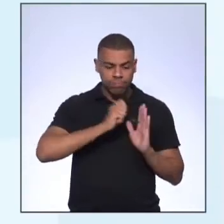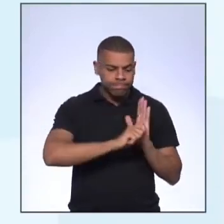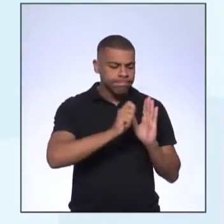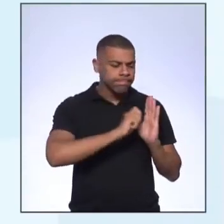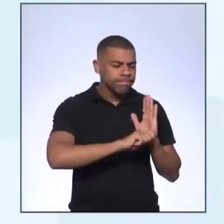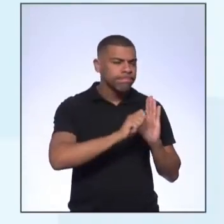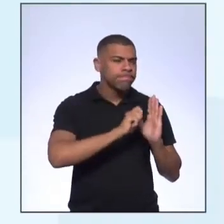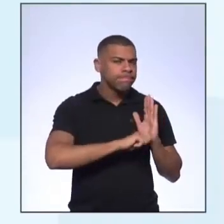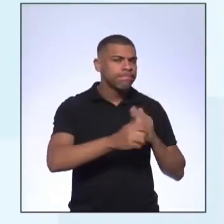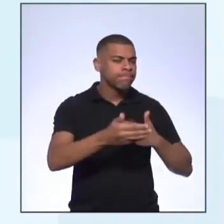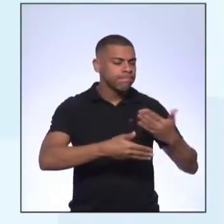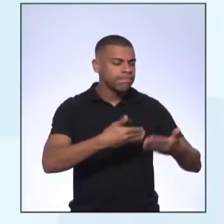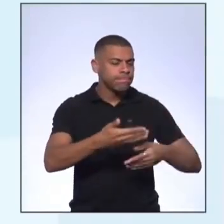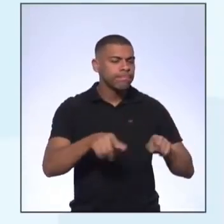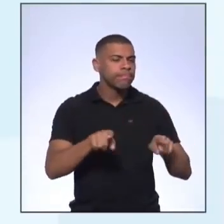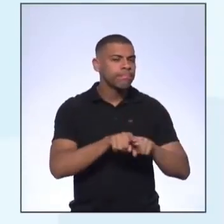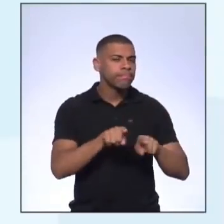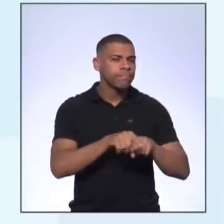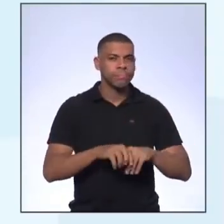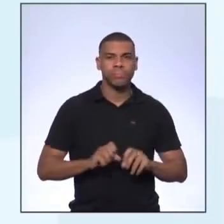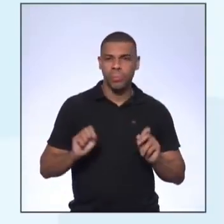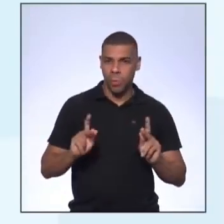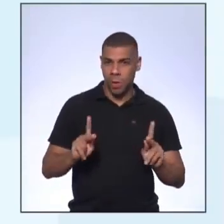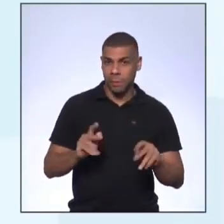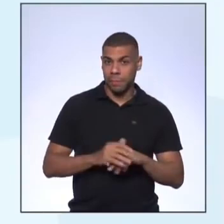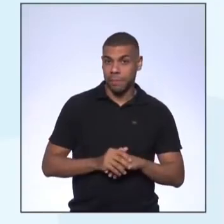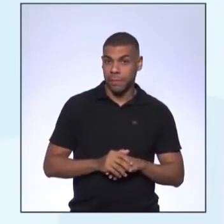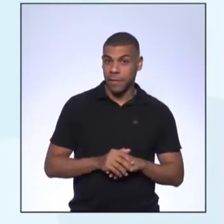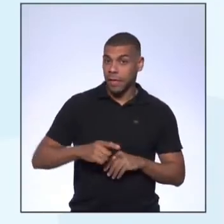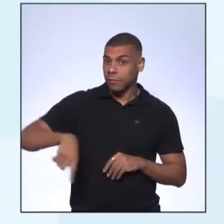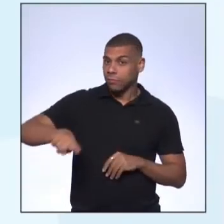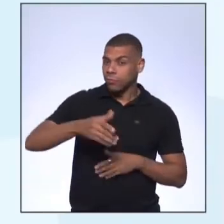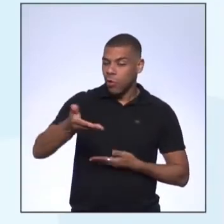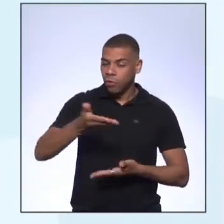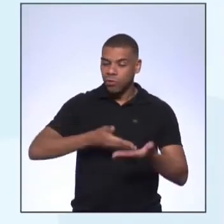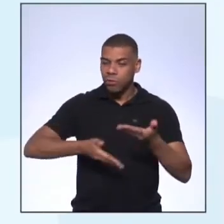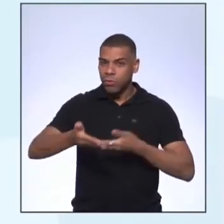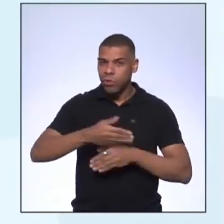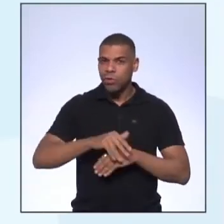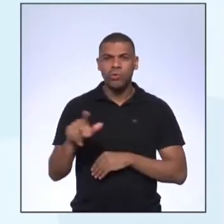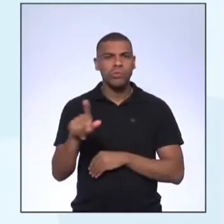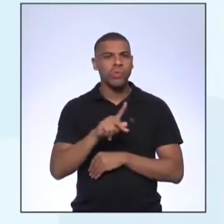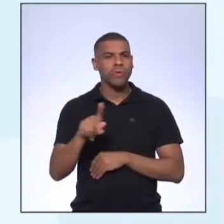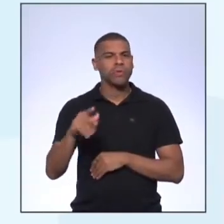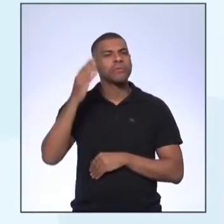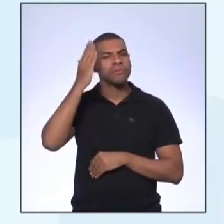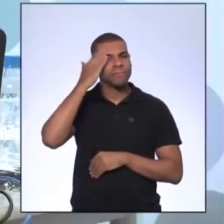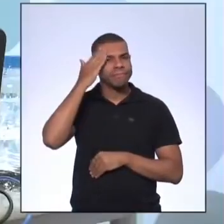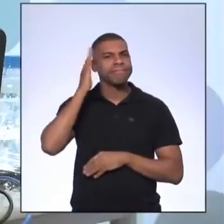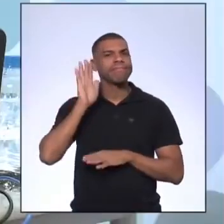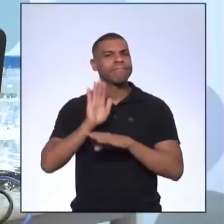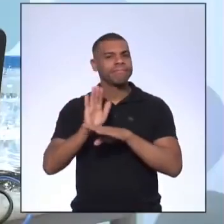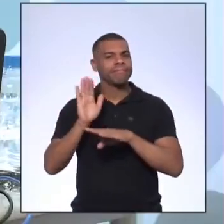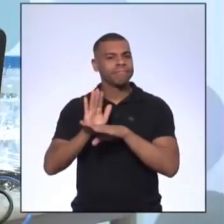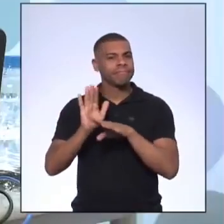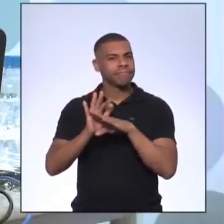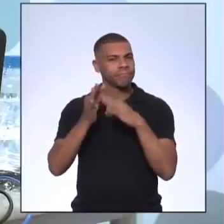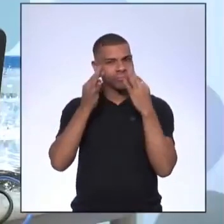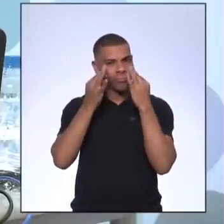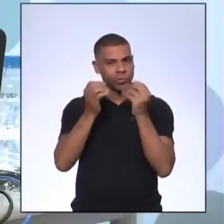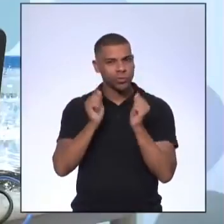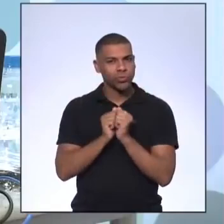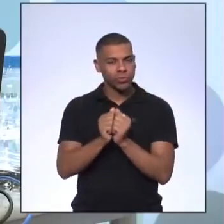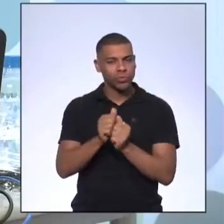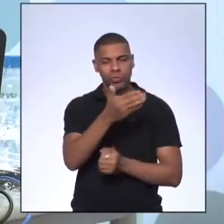a gente vai trabalhando aqui como puder, ok? Aí a gente conta com a colaboração aí dos professores, que eu sei que eles estão aí atentos e